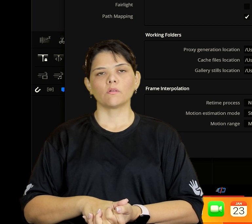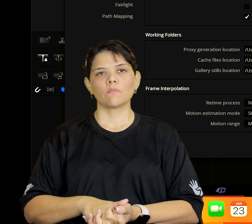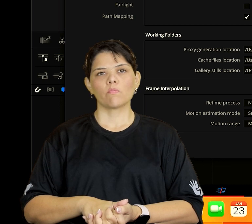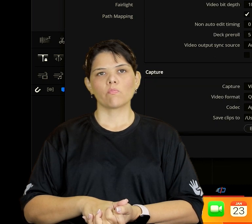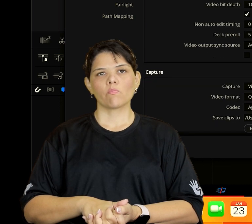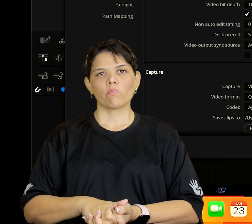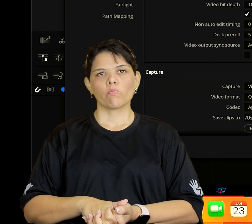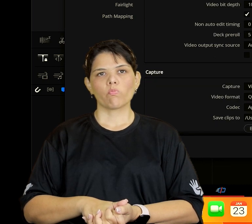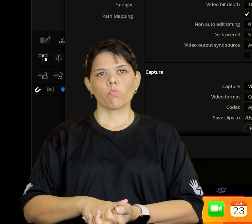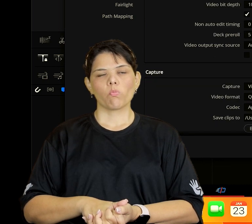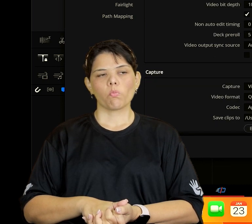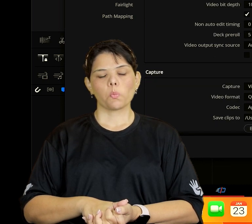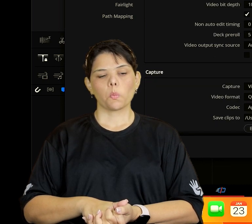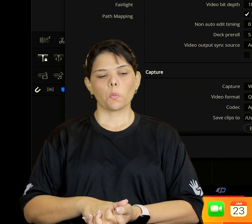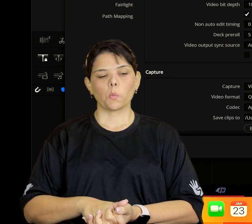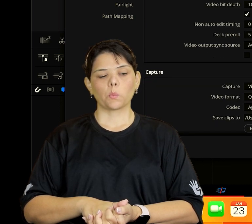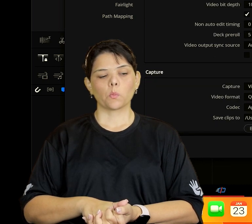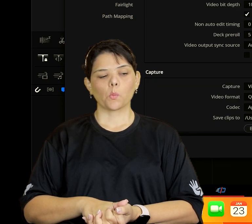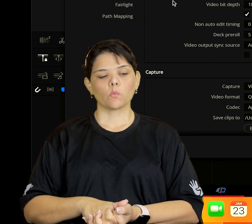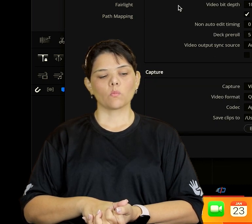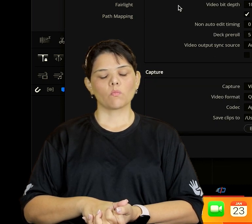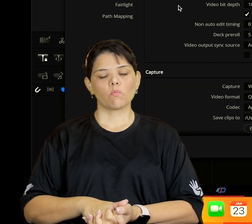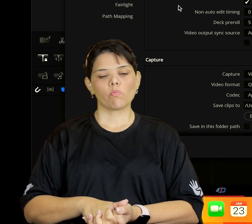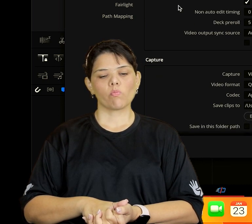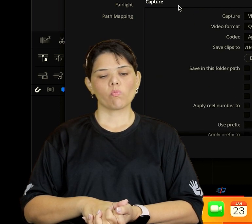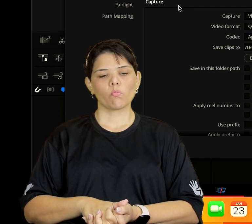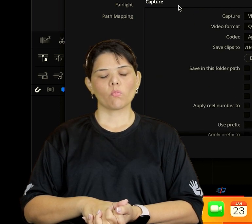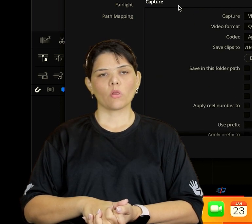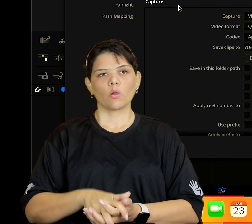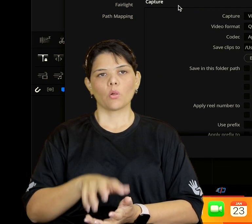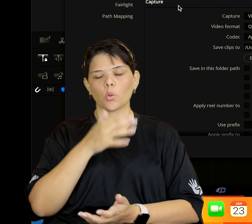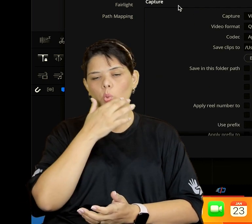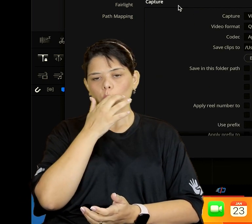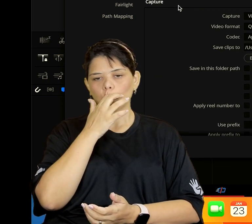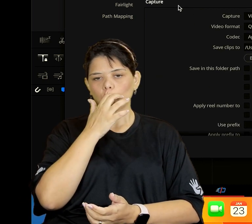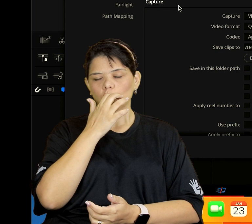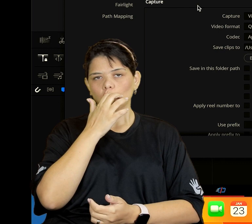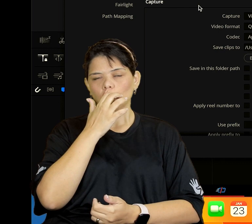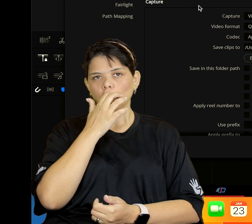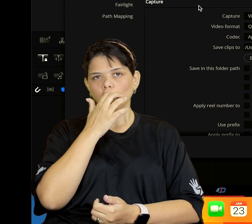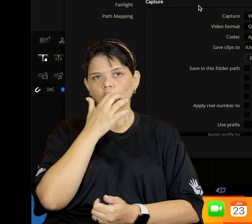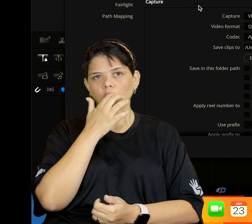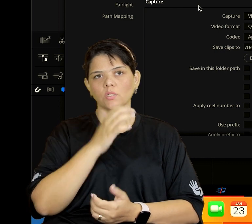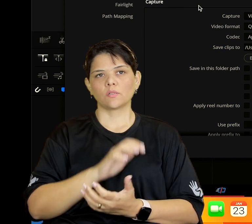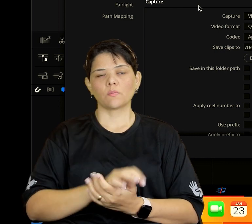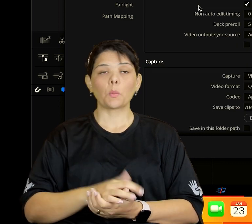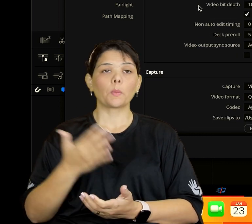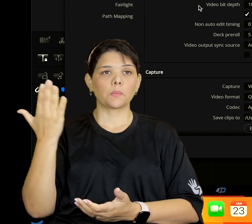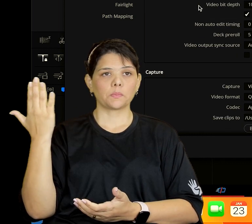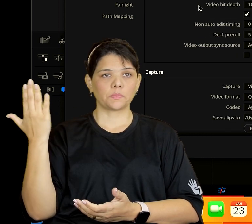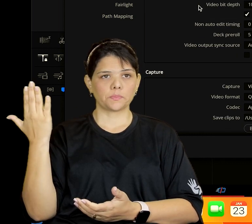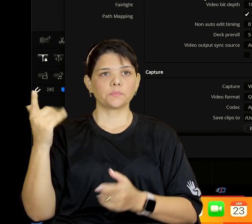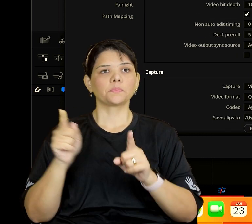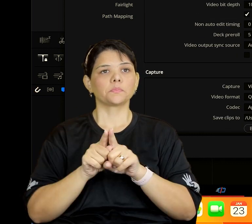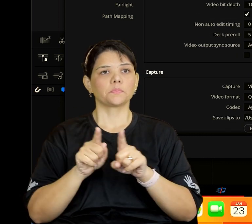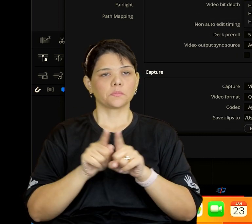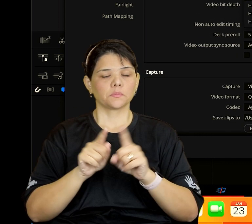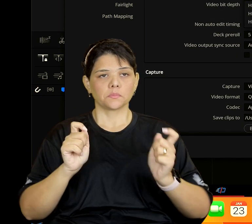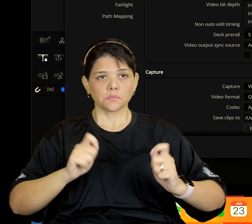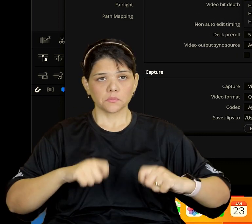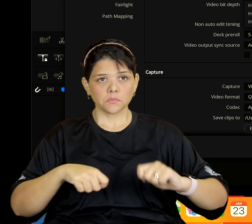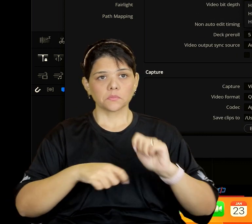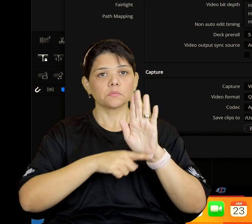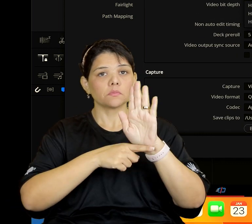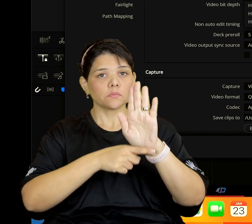Beleza. Tá. Aqui em playback também pode ajudar vocês. Que a gente